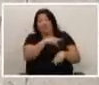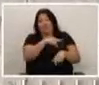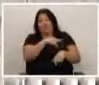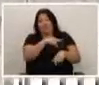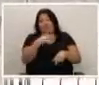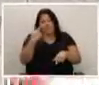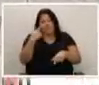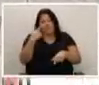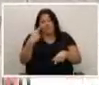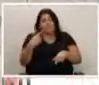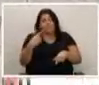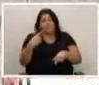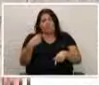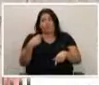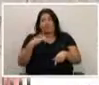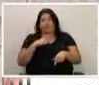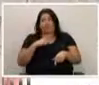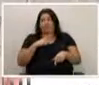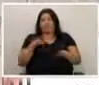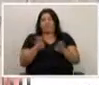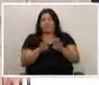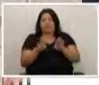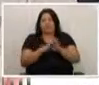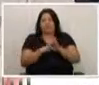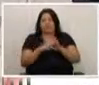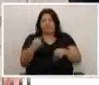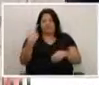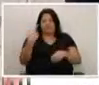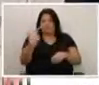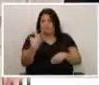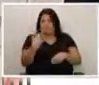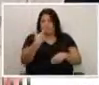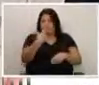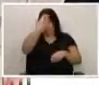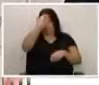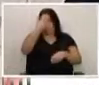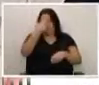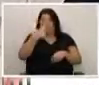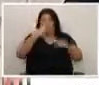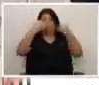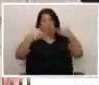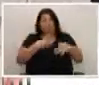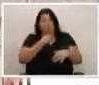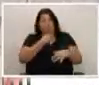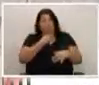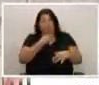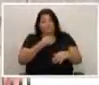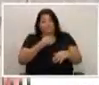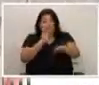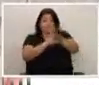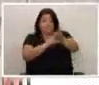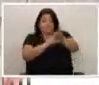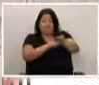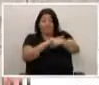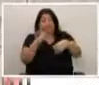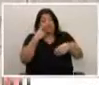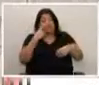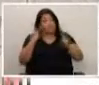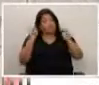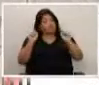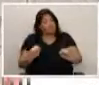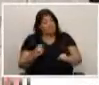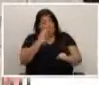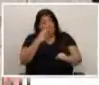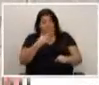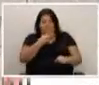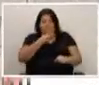cena é típica, e ele também tinha um ferimento de bala na fronte esquerda. Dizem que o menino era canhoto. Então, ali tudo levava a crer que o menino tinha dado um tiro